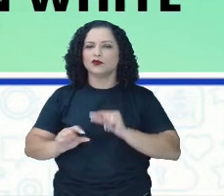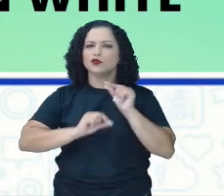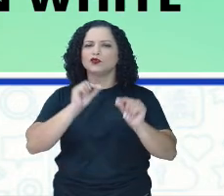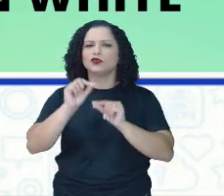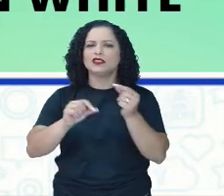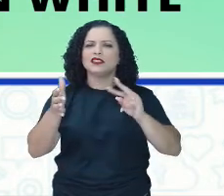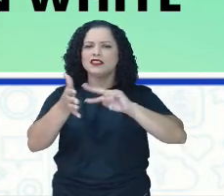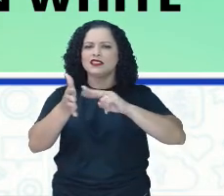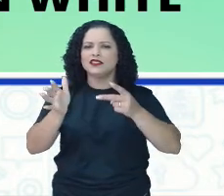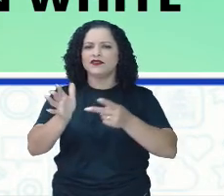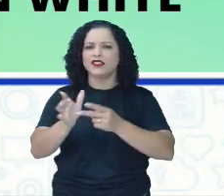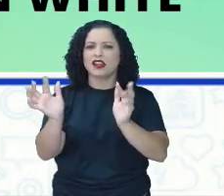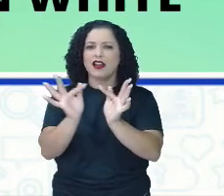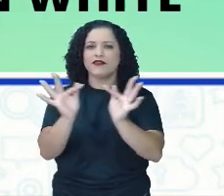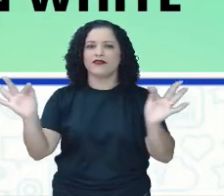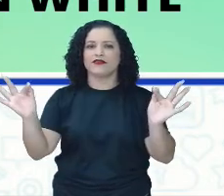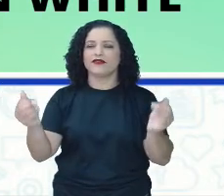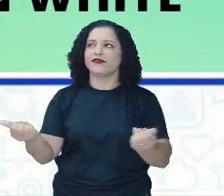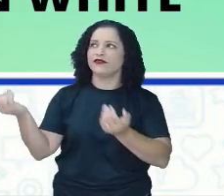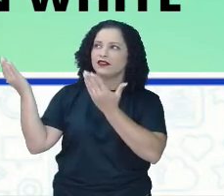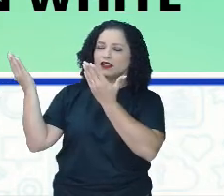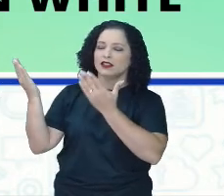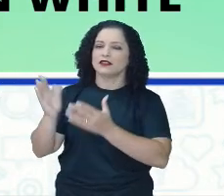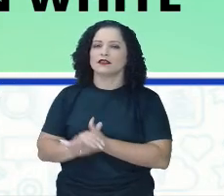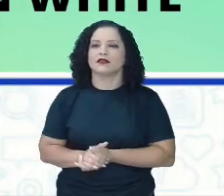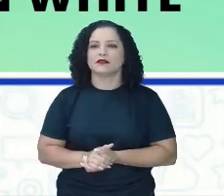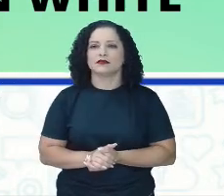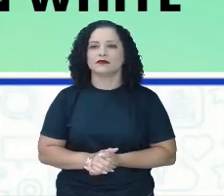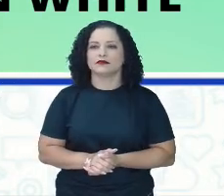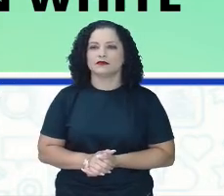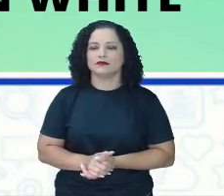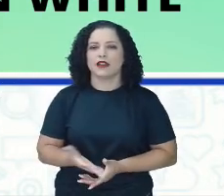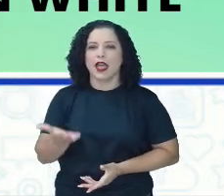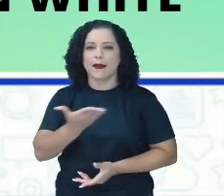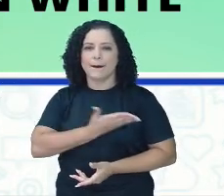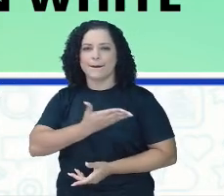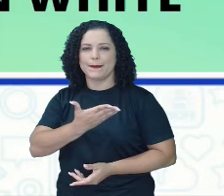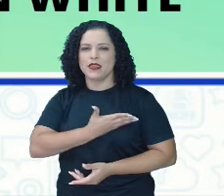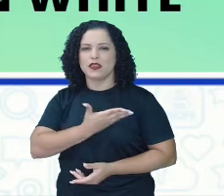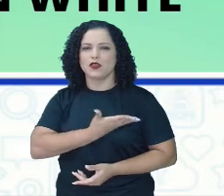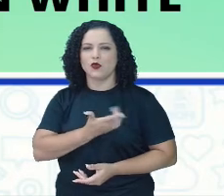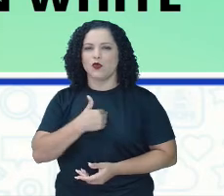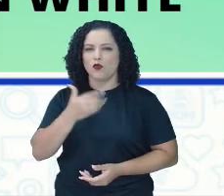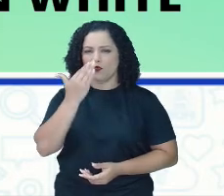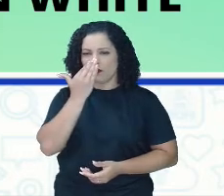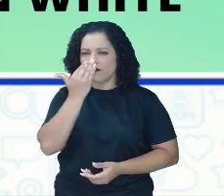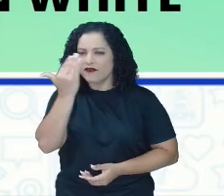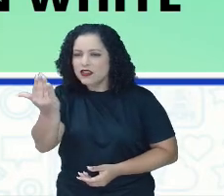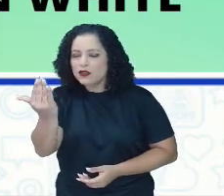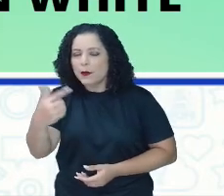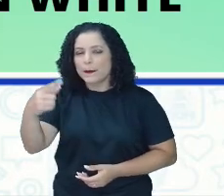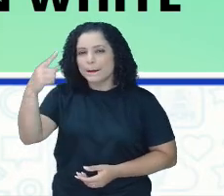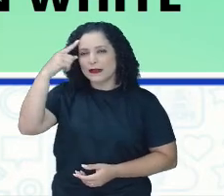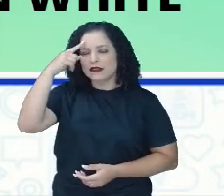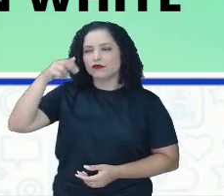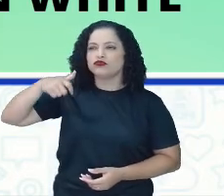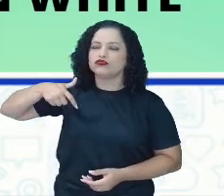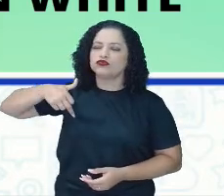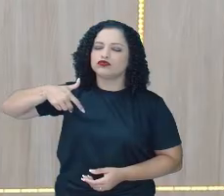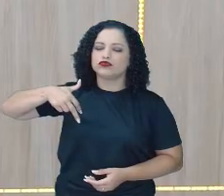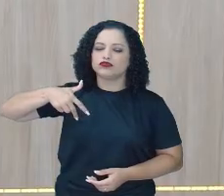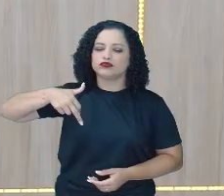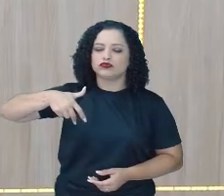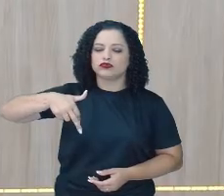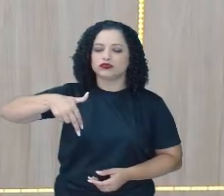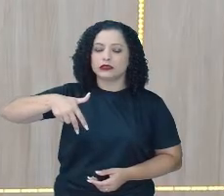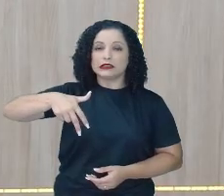frase? Um amigo é alguém na frente de quem você pode pensar em voz alta. Você está andando ali e